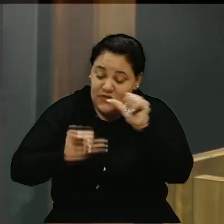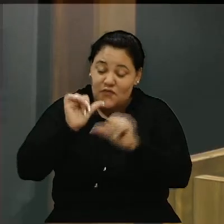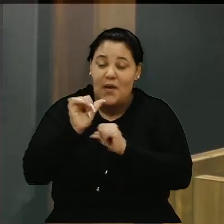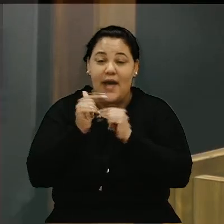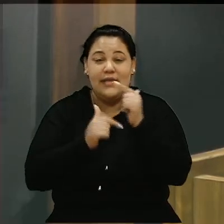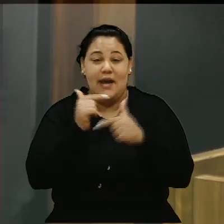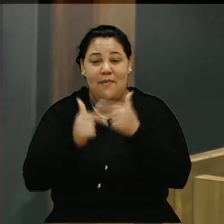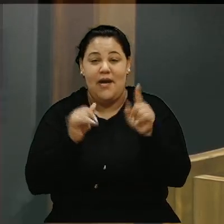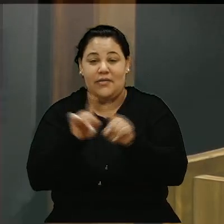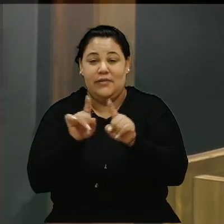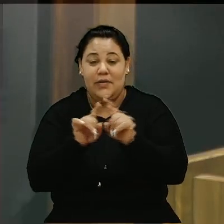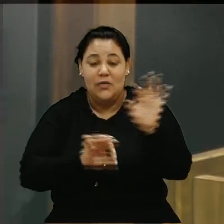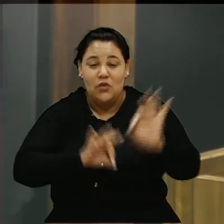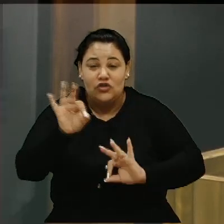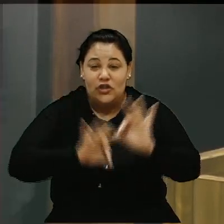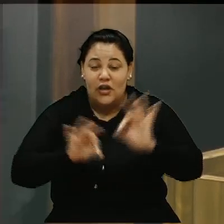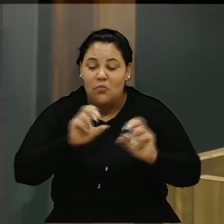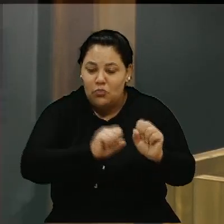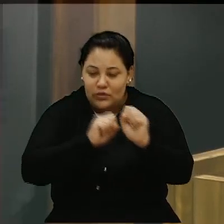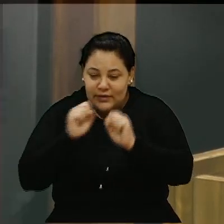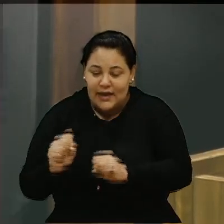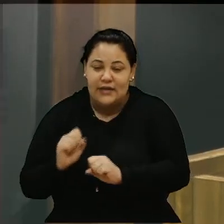que seus projetos pudessem amadurecer.